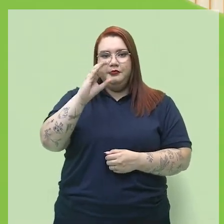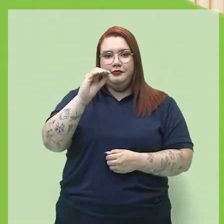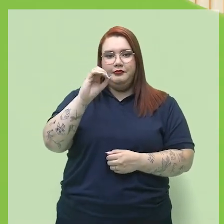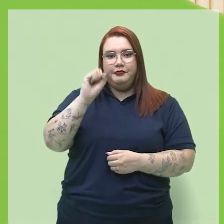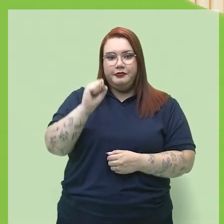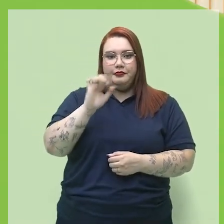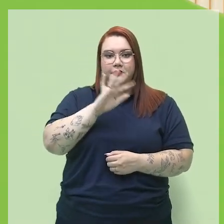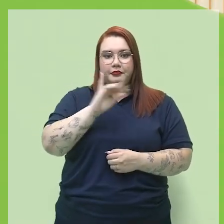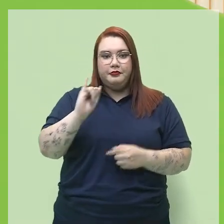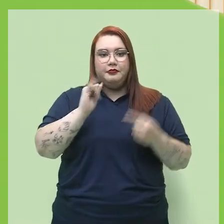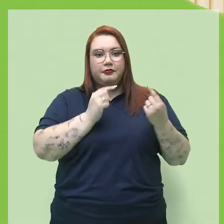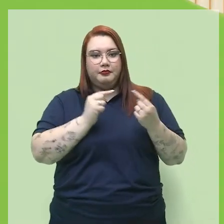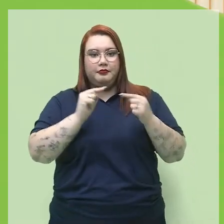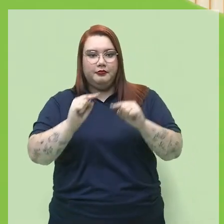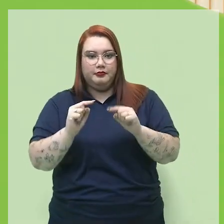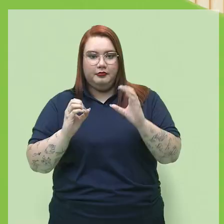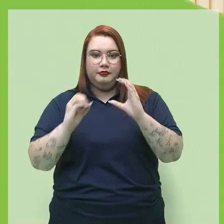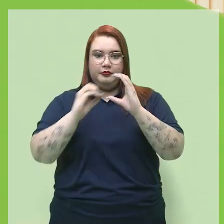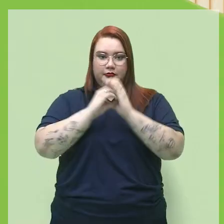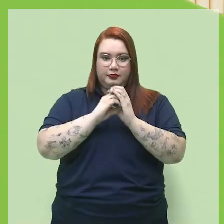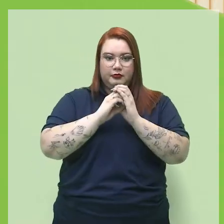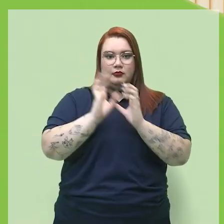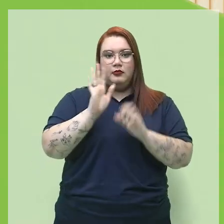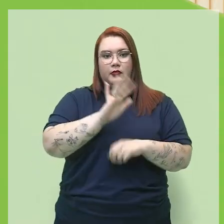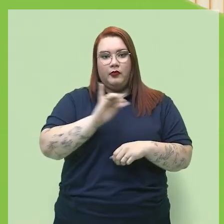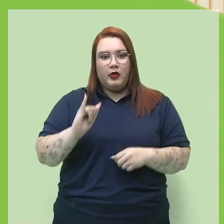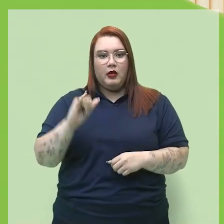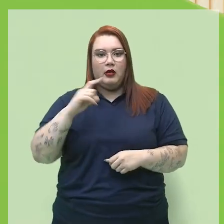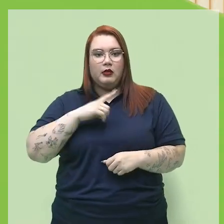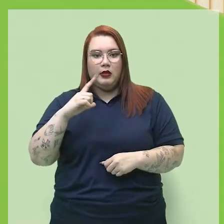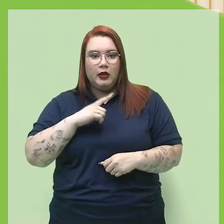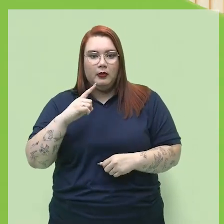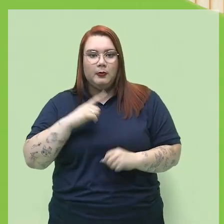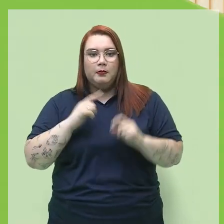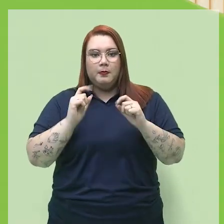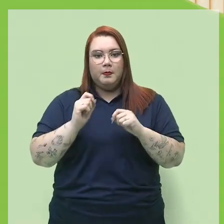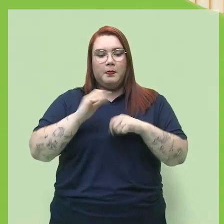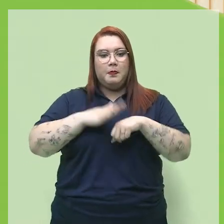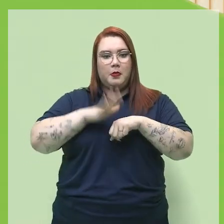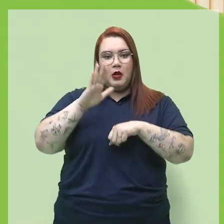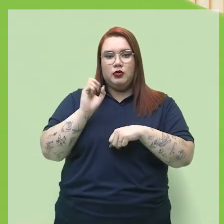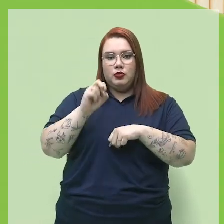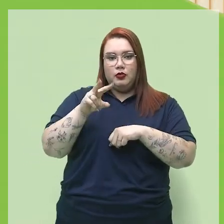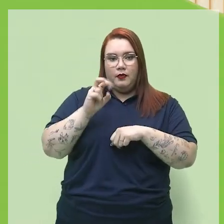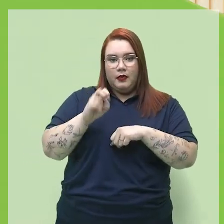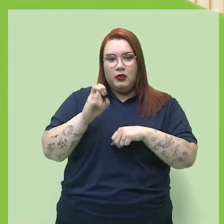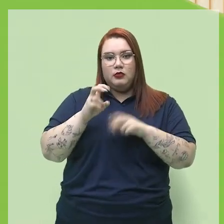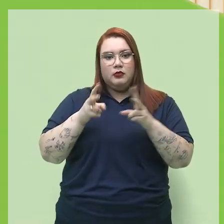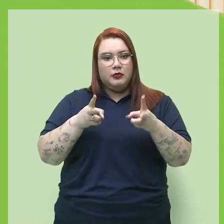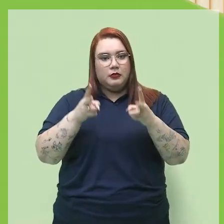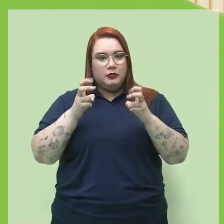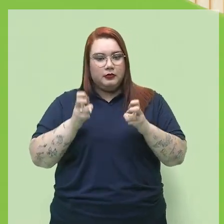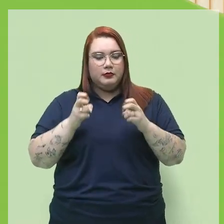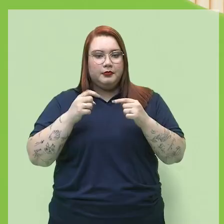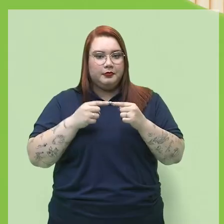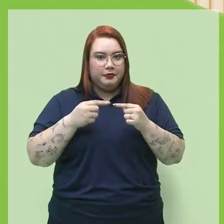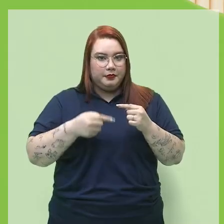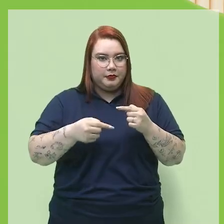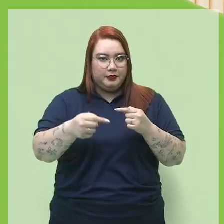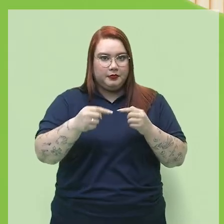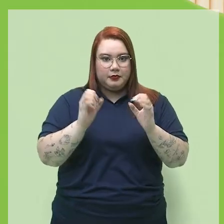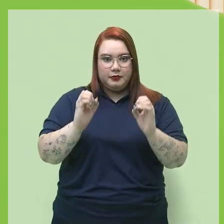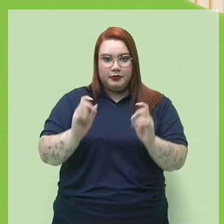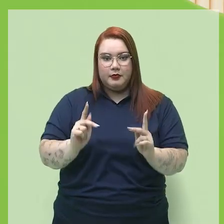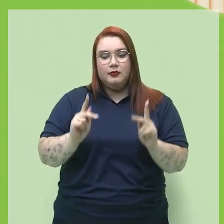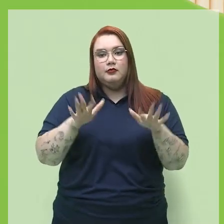vai atacar aquela célula. E essa célula vai acabar reproduzindo mais esse vírus, como a gente vai observar daqui a pouquinho, tá